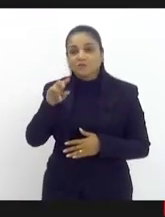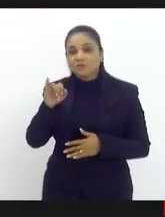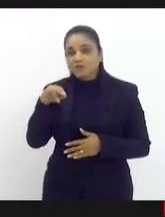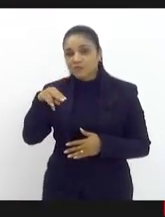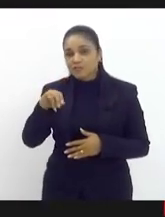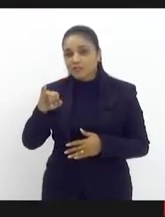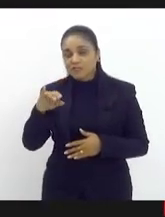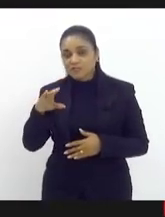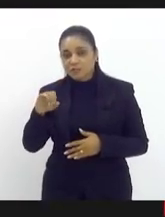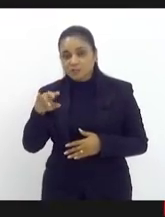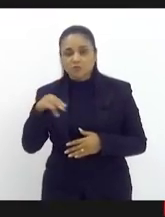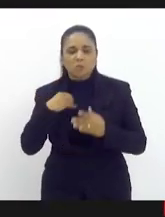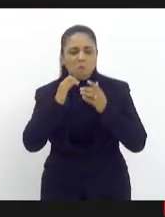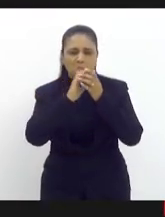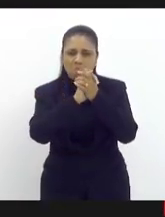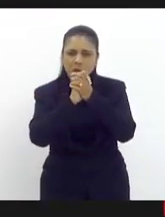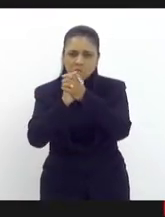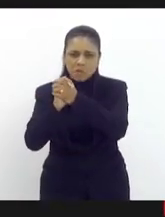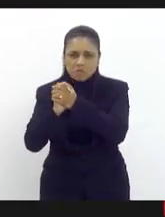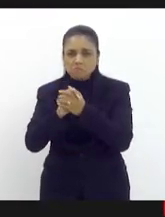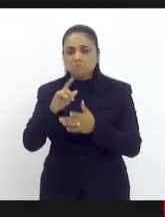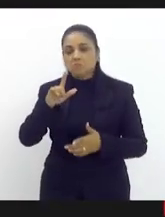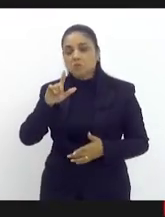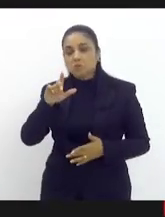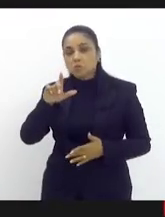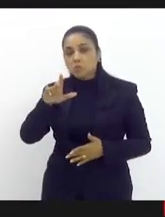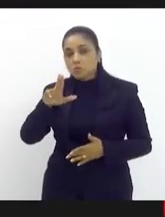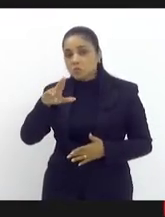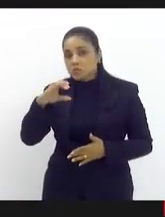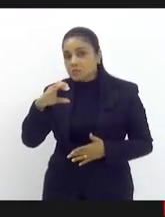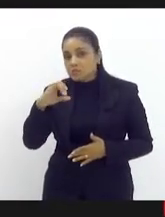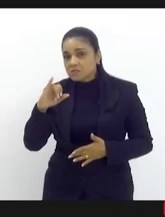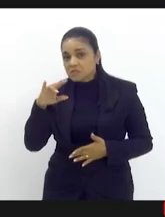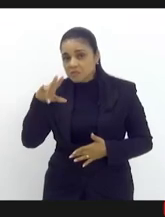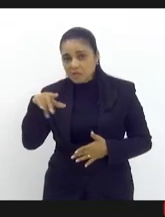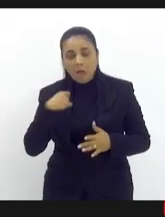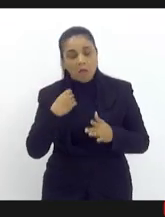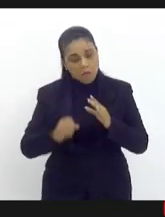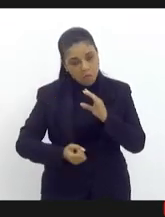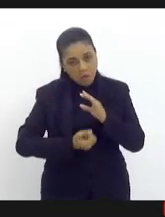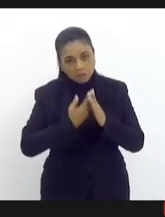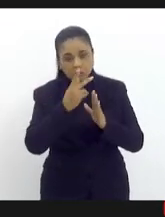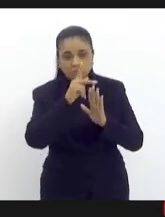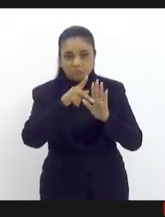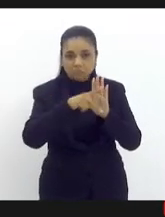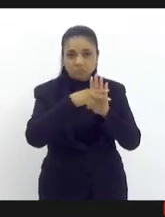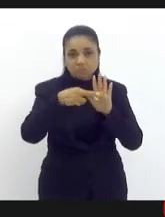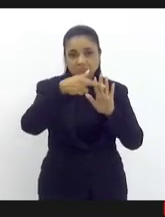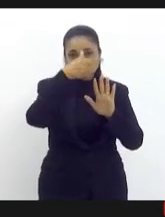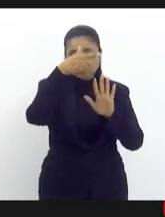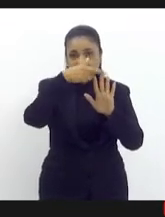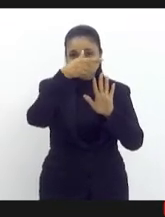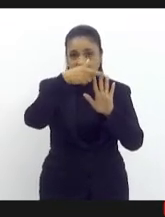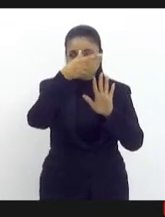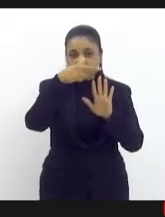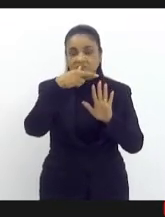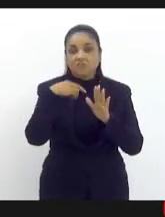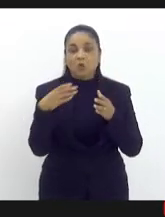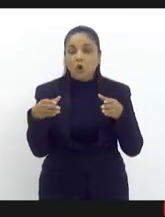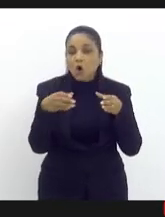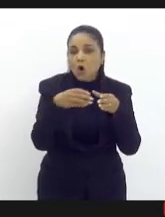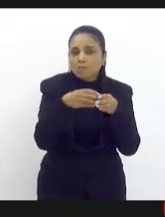gostaria de parabenizar a senhora e dizer que eu sou autor de um projeto de resolução para criar uma